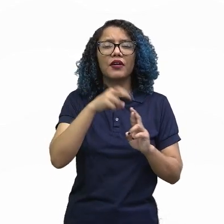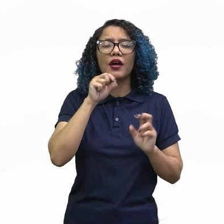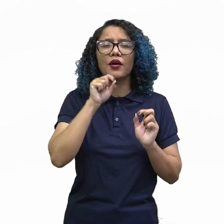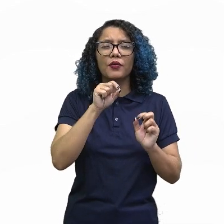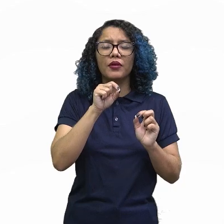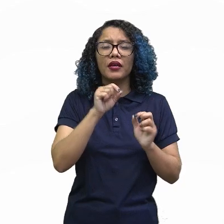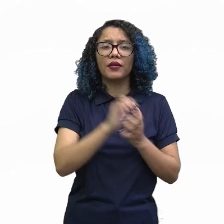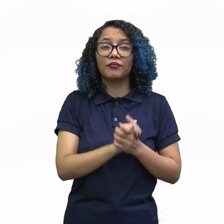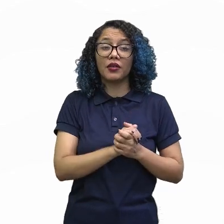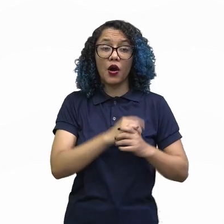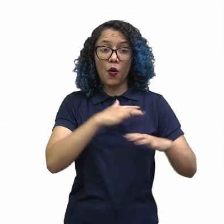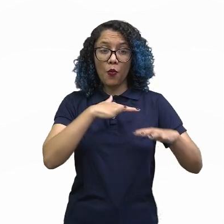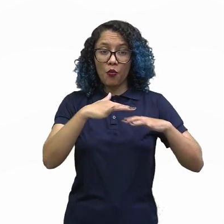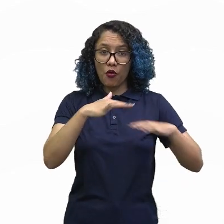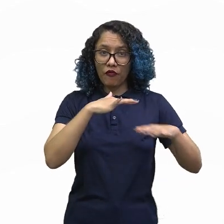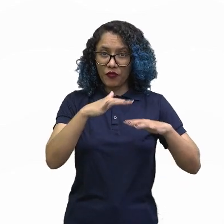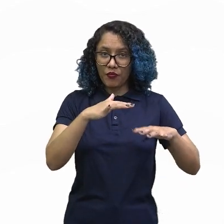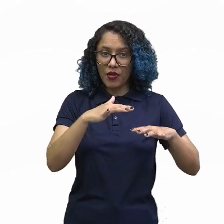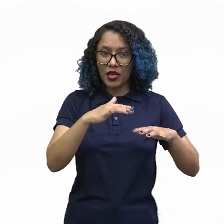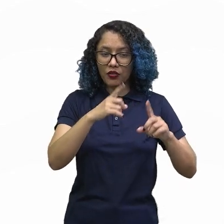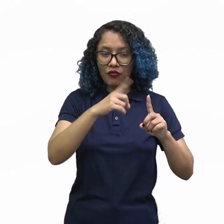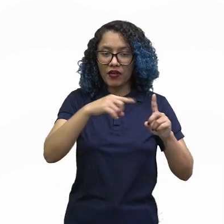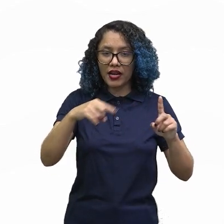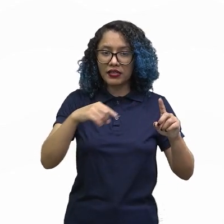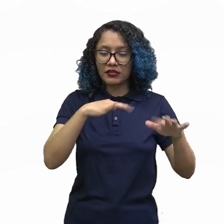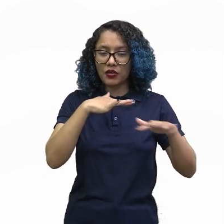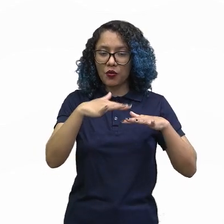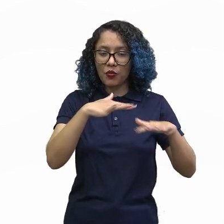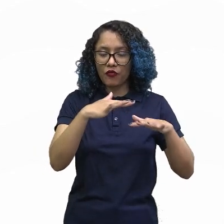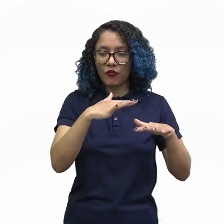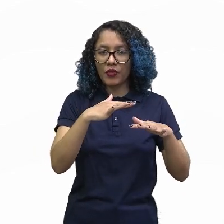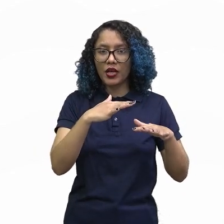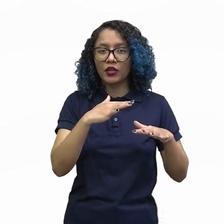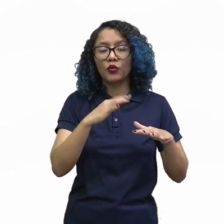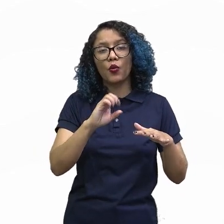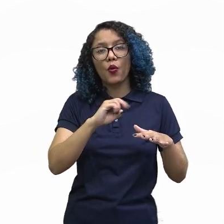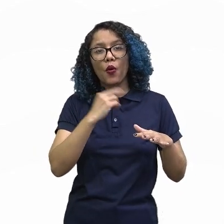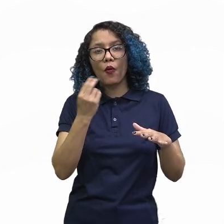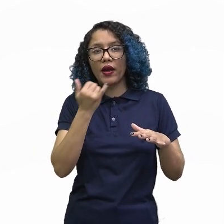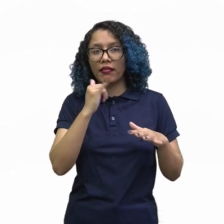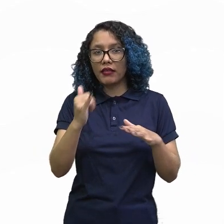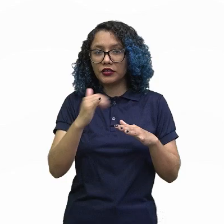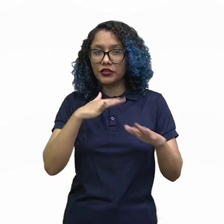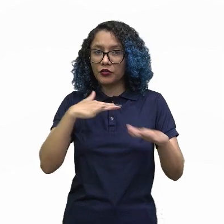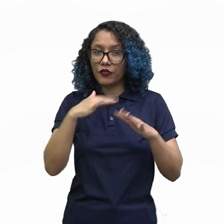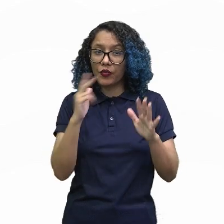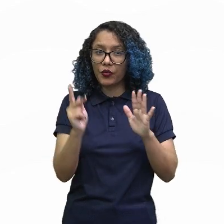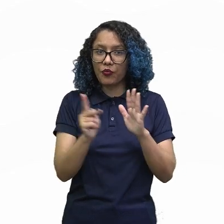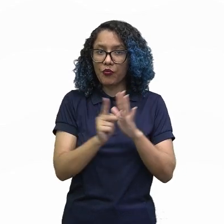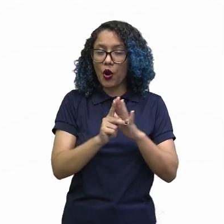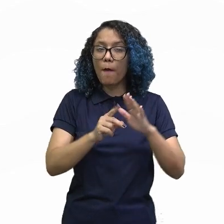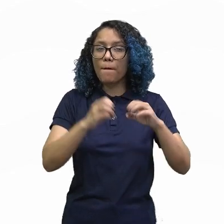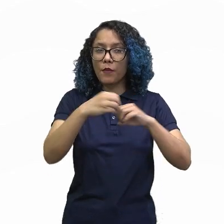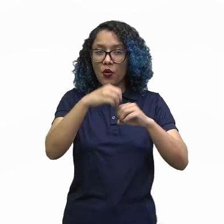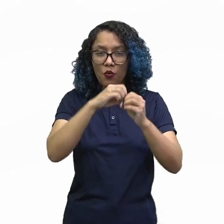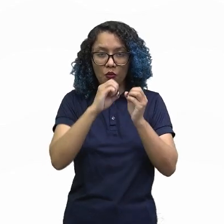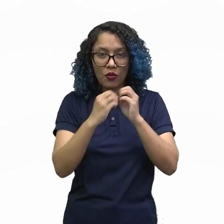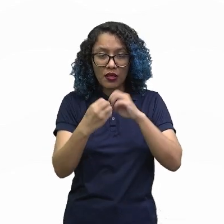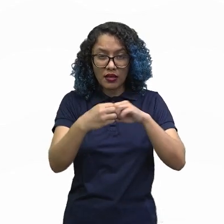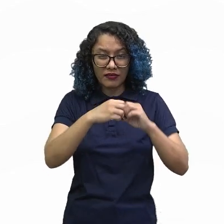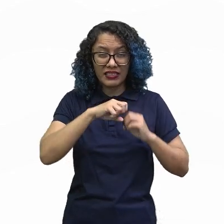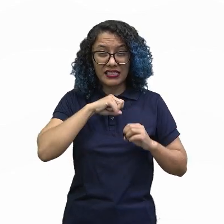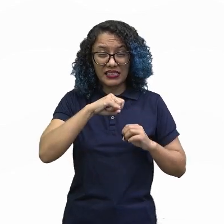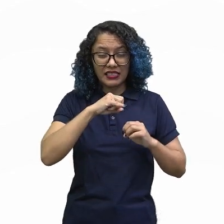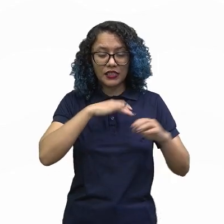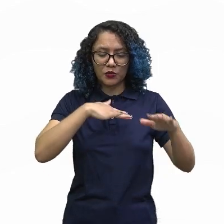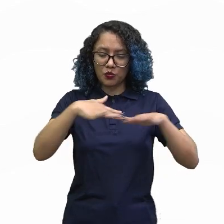de agitação ou a energia cinética das moléculas. E quanto mais agitadas